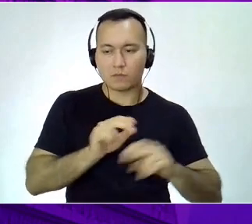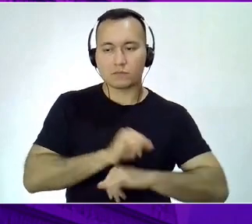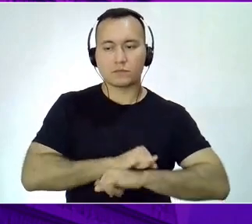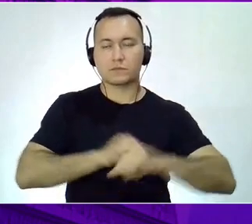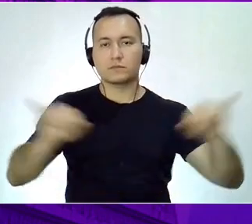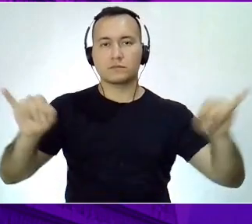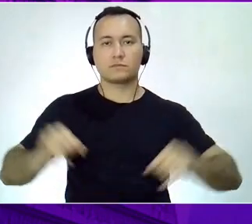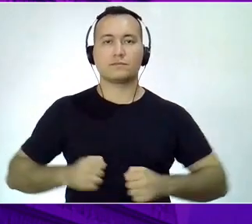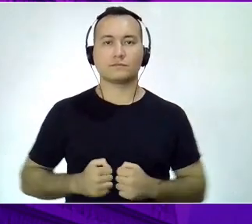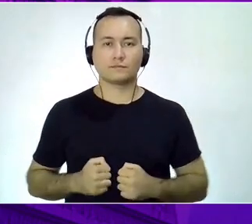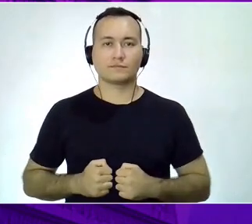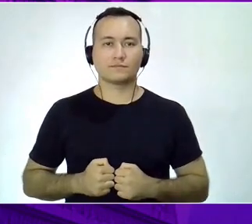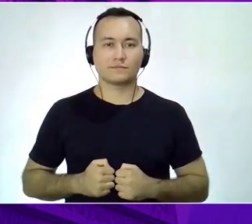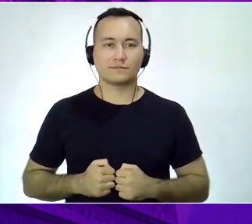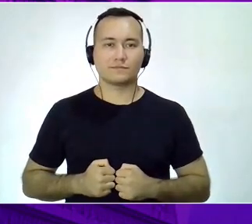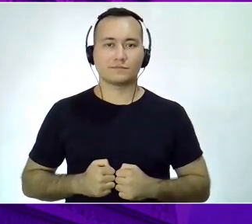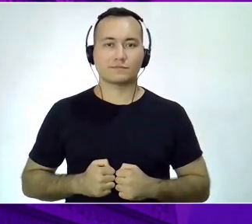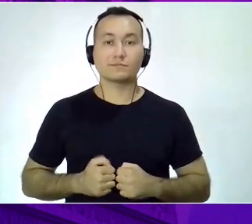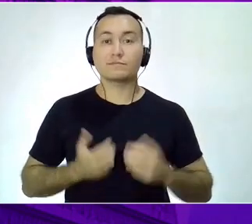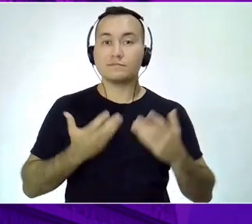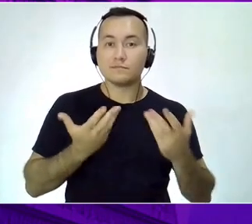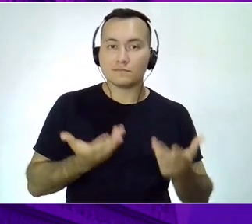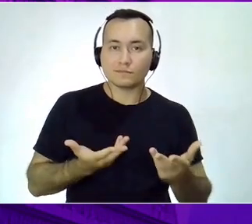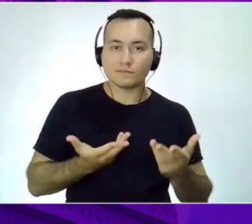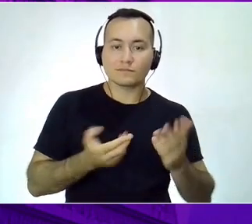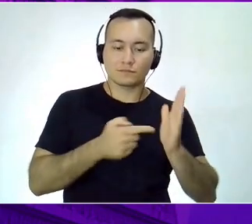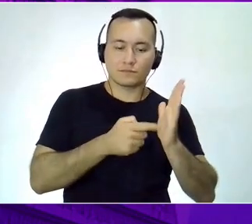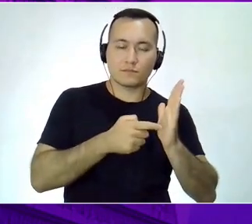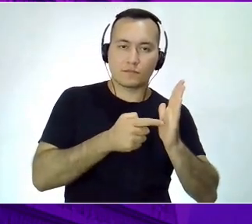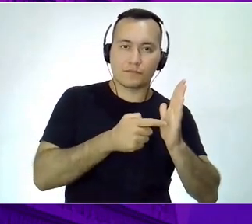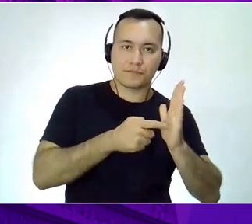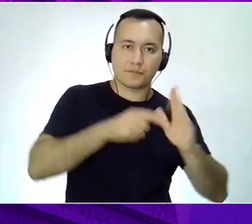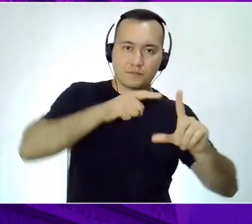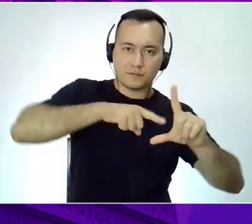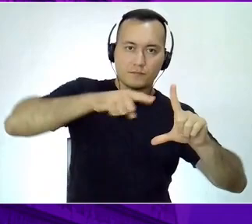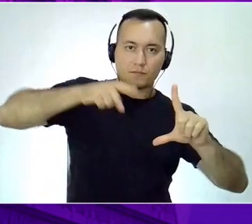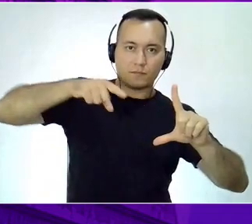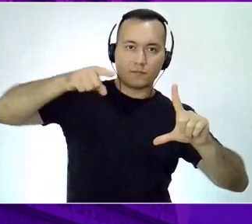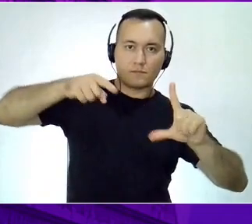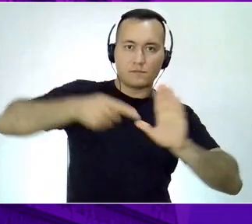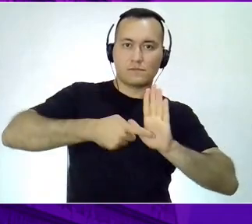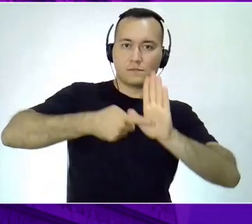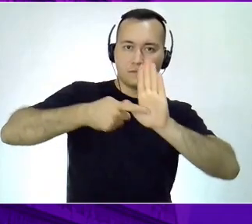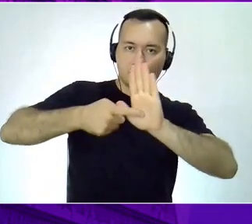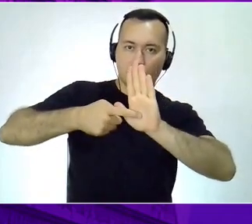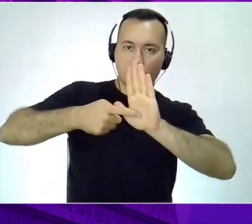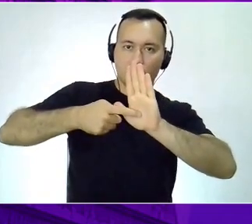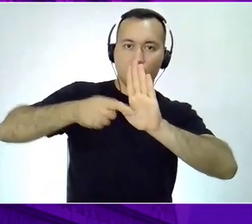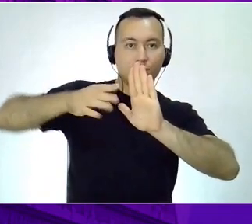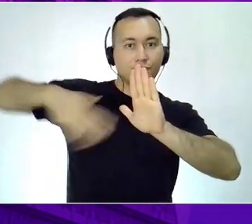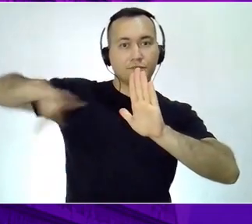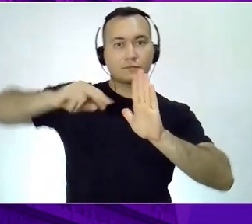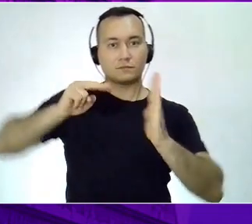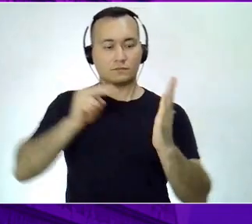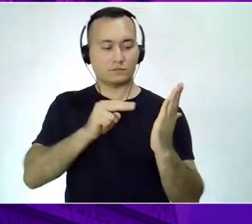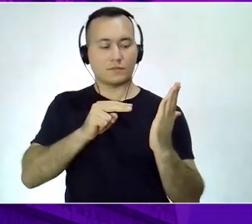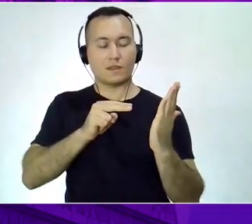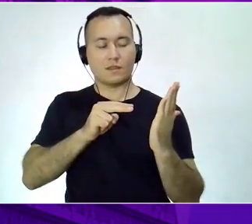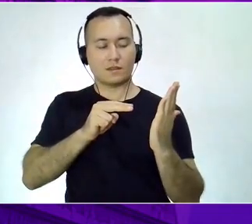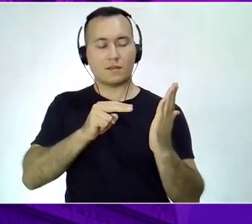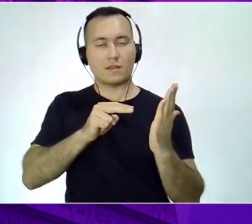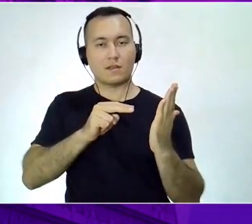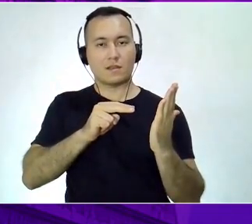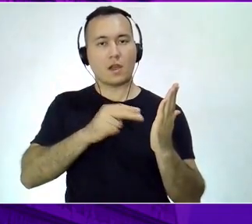é na mensagem, em conduzir a conclusão, o processo ele vai começar com por que eu estou criando esse gráfico? O que eu